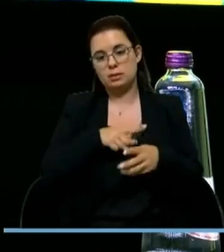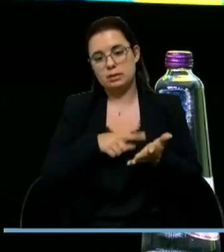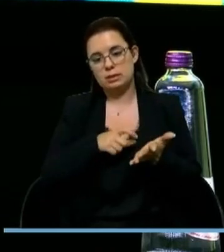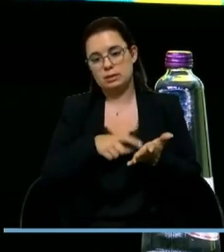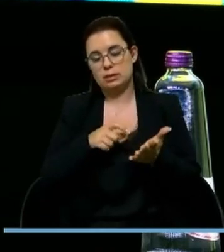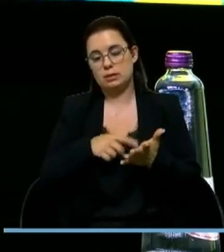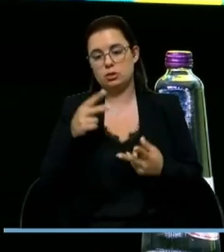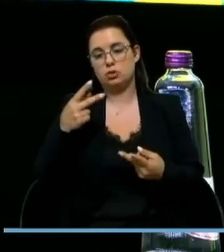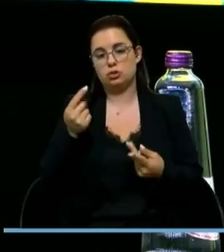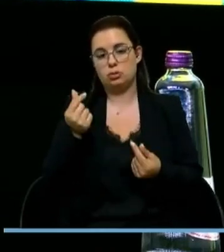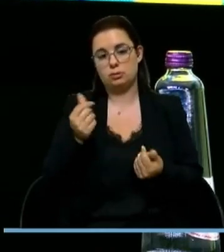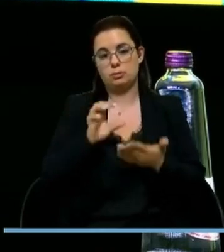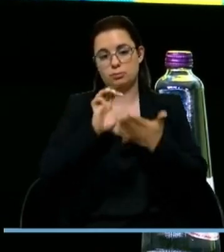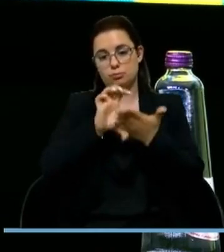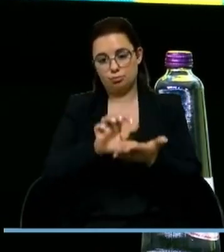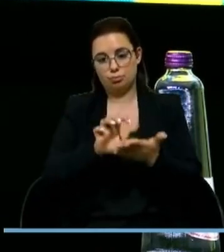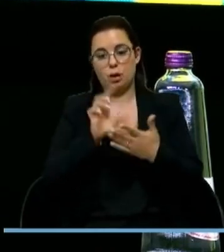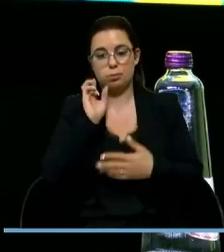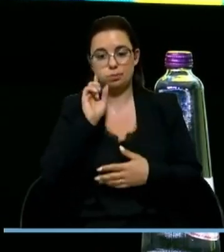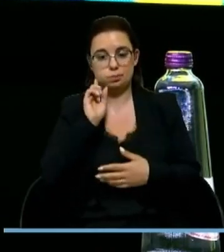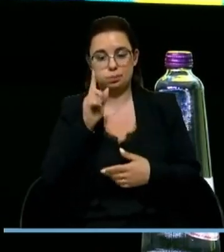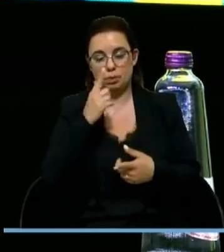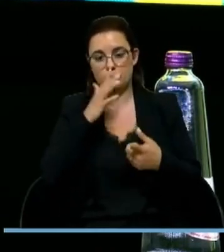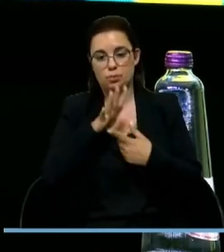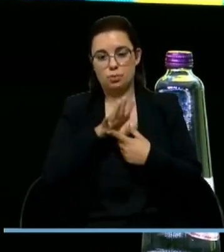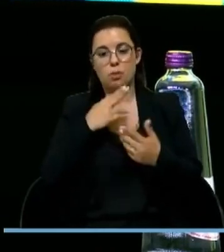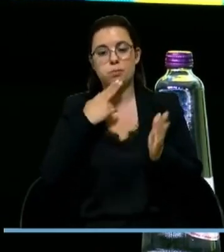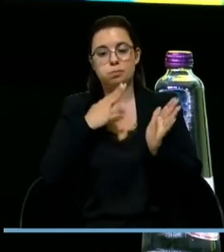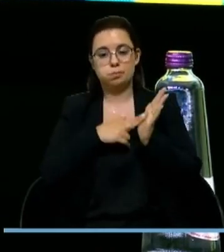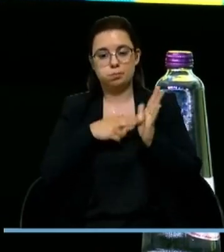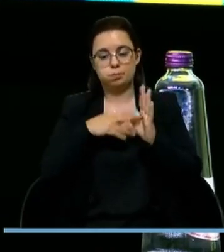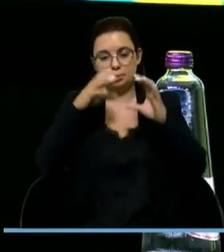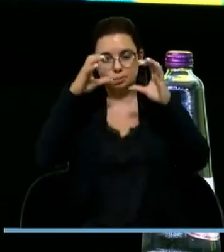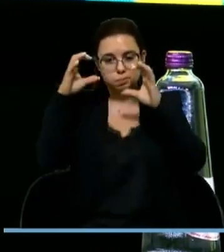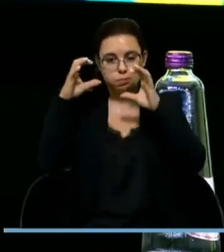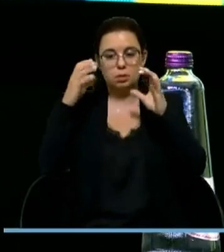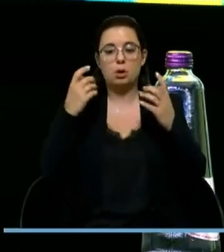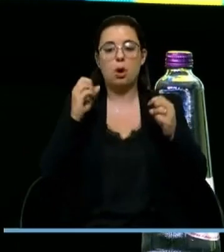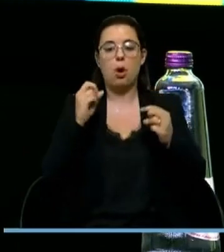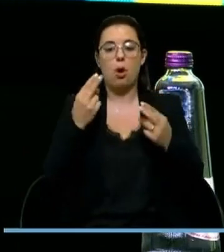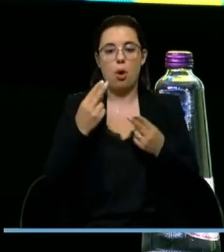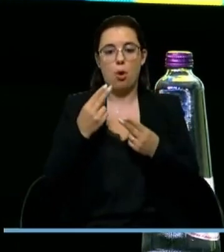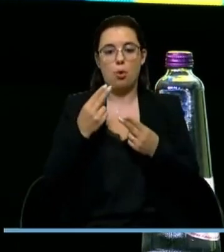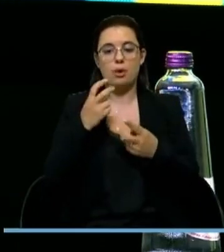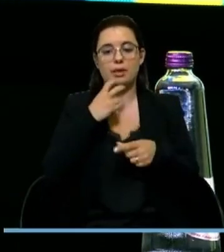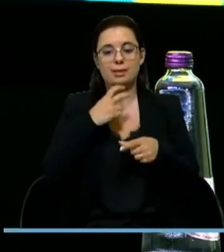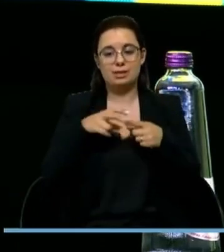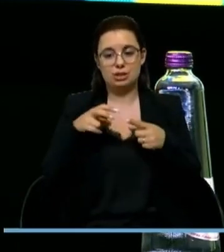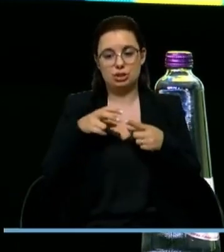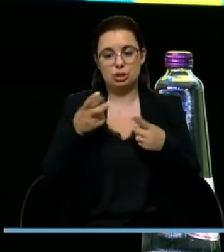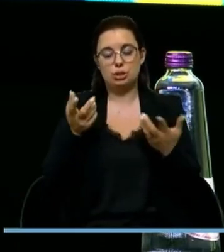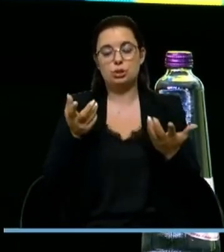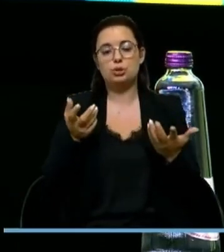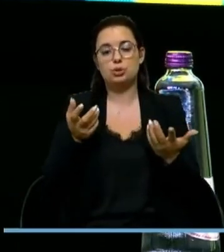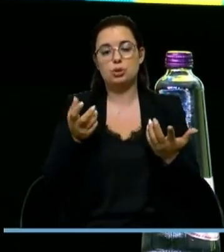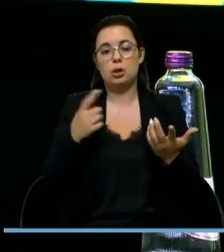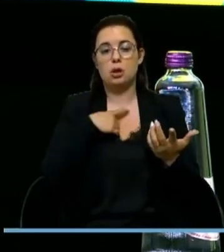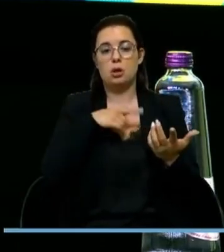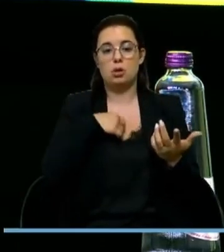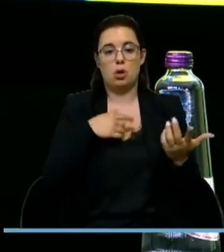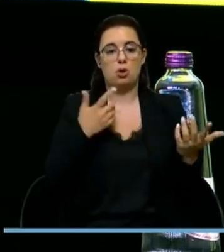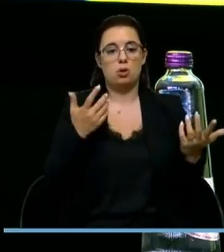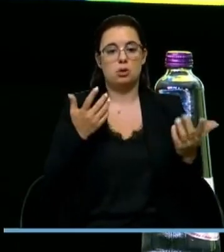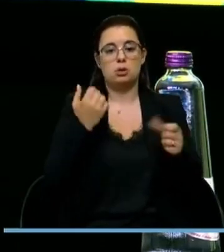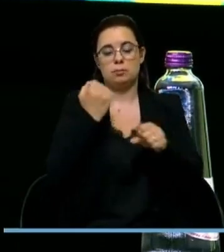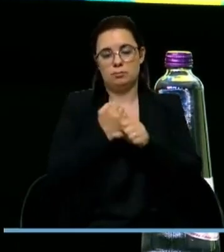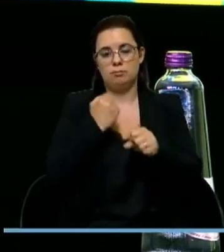de financiamento relevantes, nomeadamente o setor do real estate ou inclusivamente o setor das energias renováveis, onde nós estamos